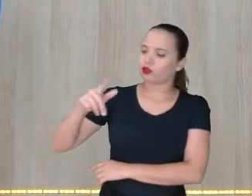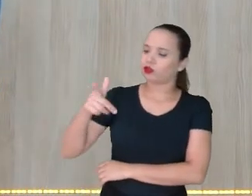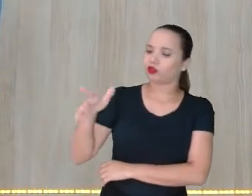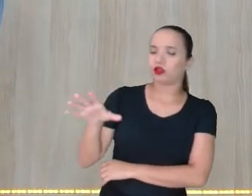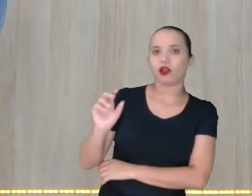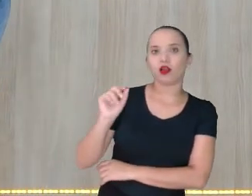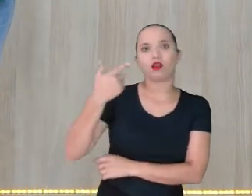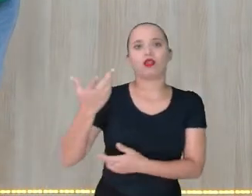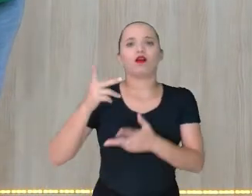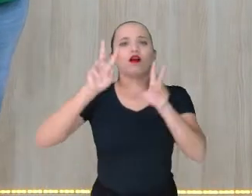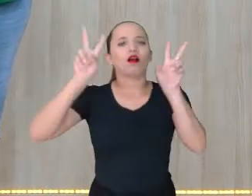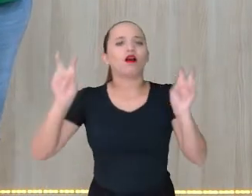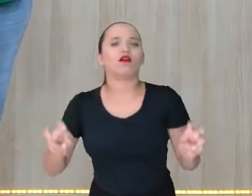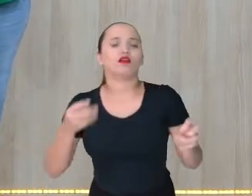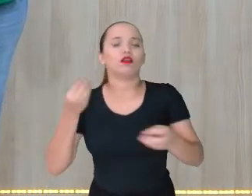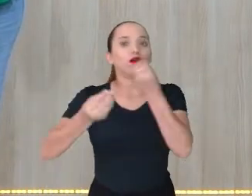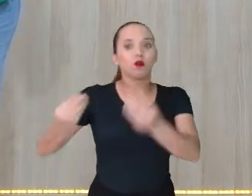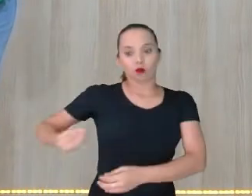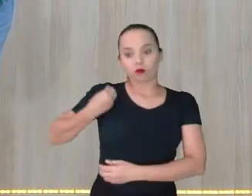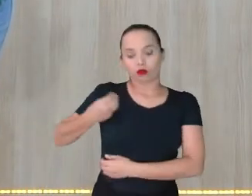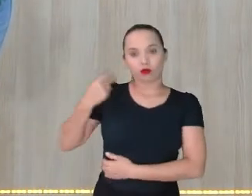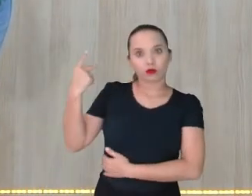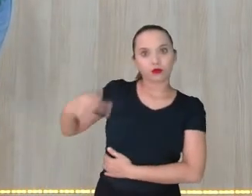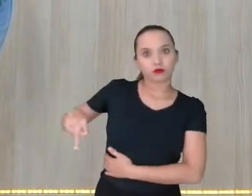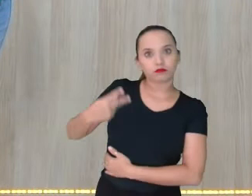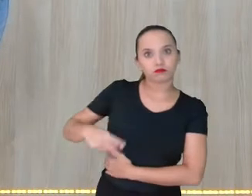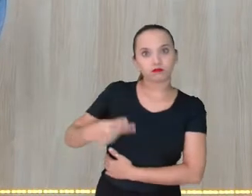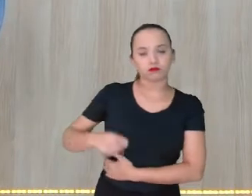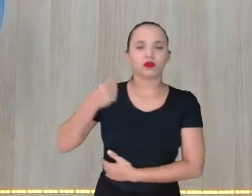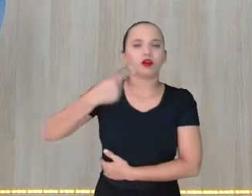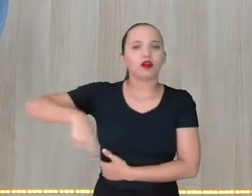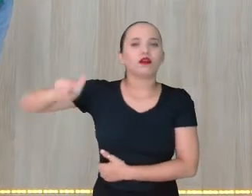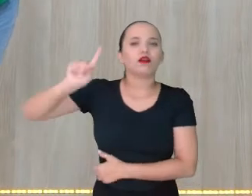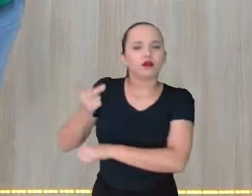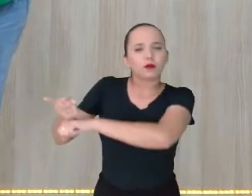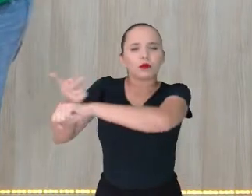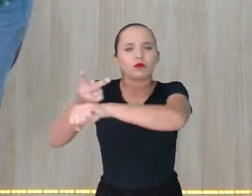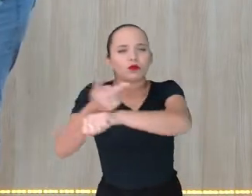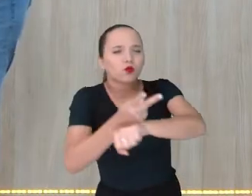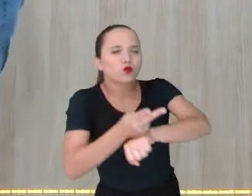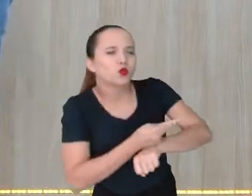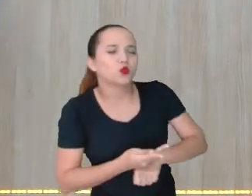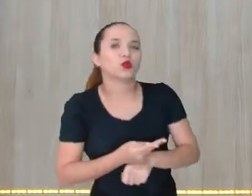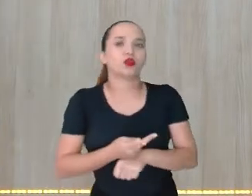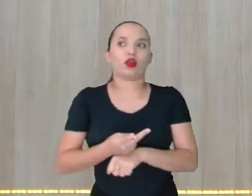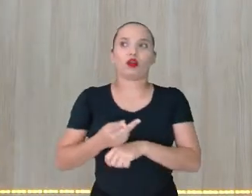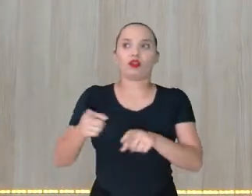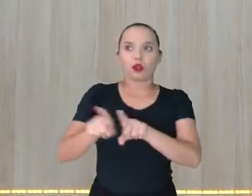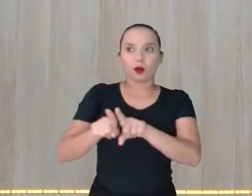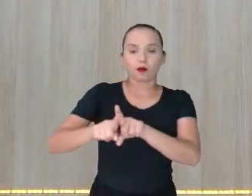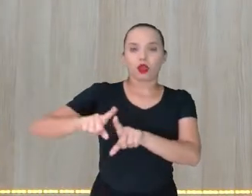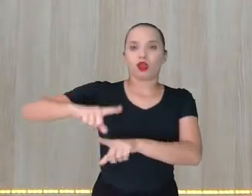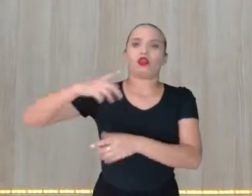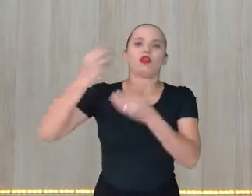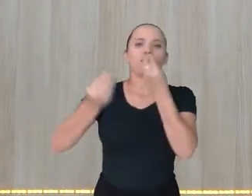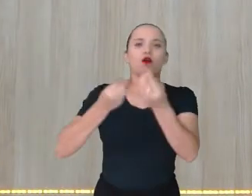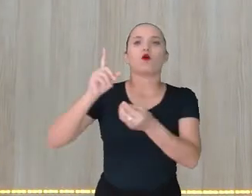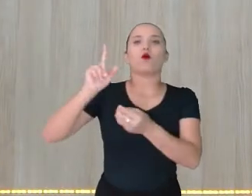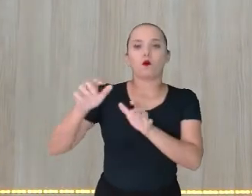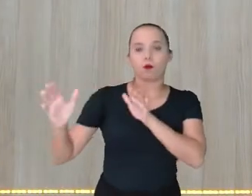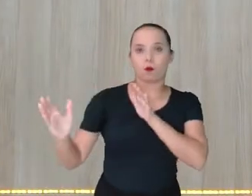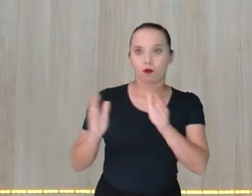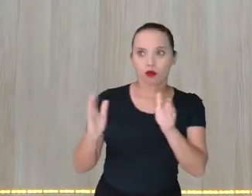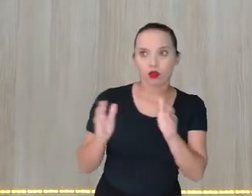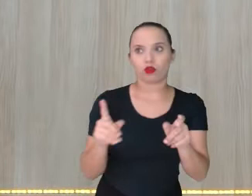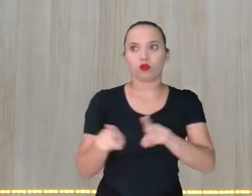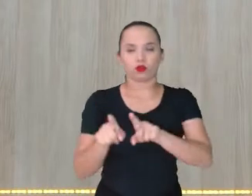ela vive lá. Né? Fala que ela vai lá para caçar, né? Fala da época, ó, de seca e também